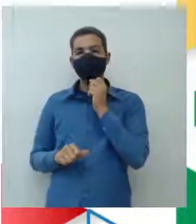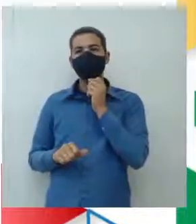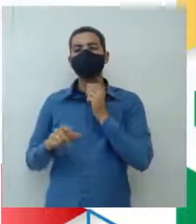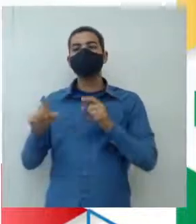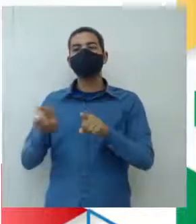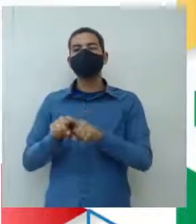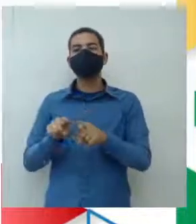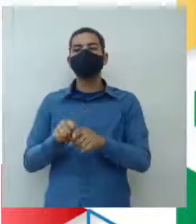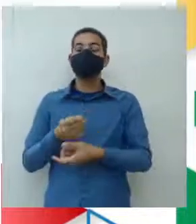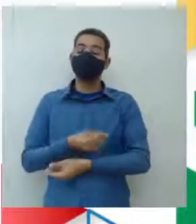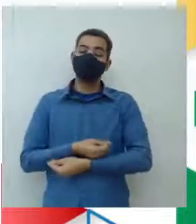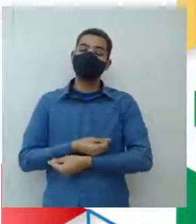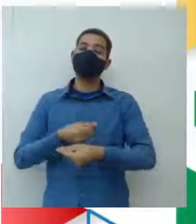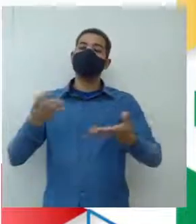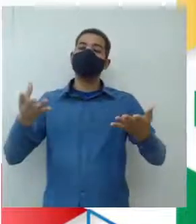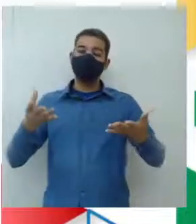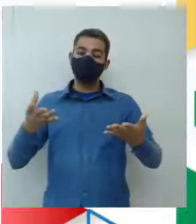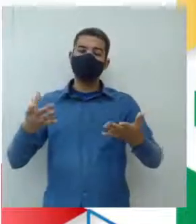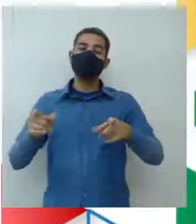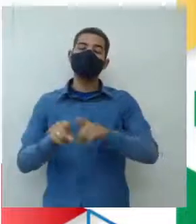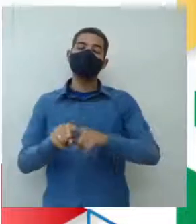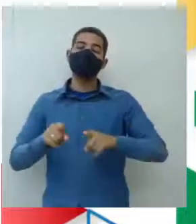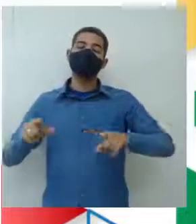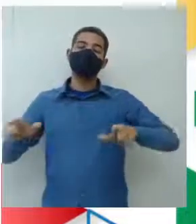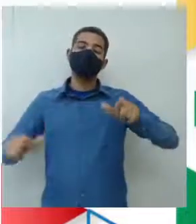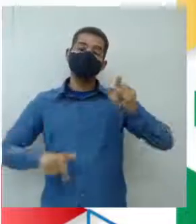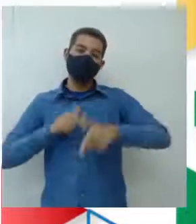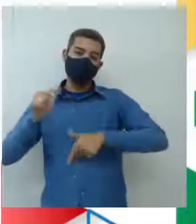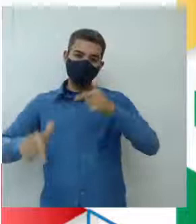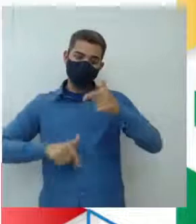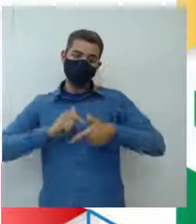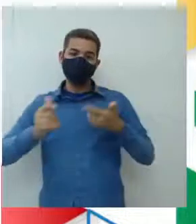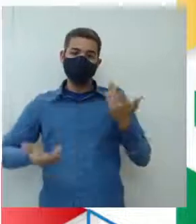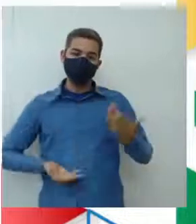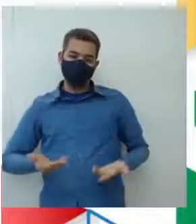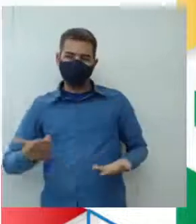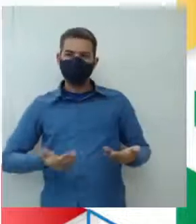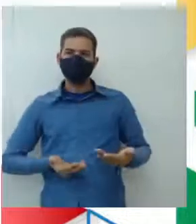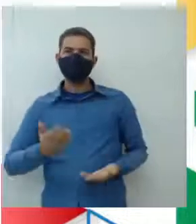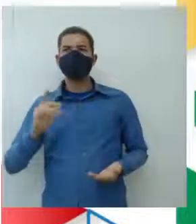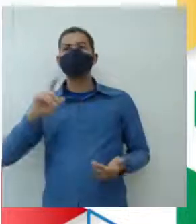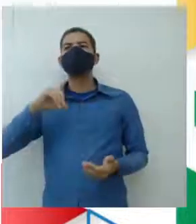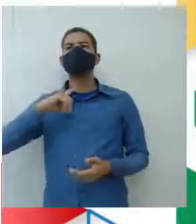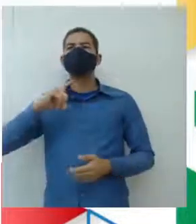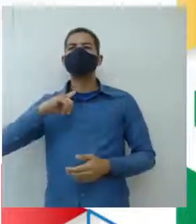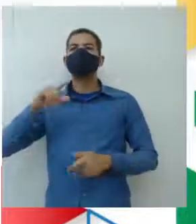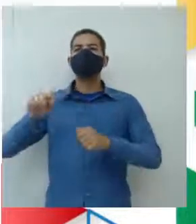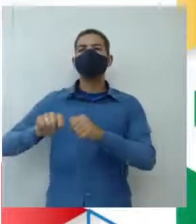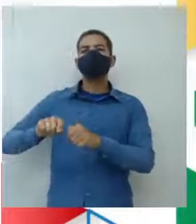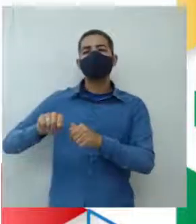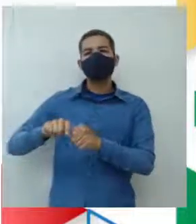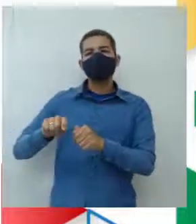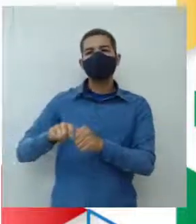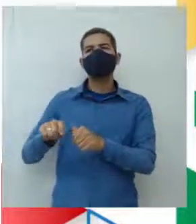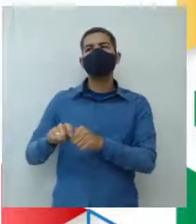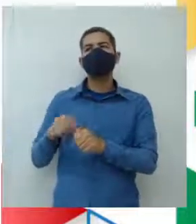a distribuição e os serviços, tá? Então, onde a gente vai pegar esses alimentos